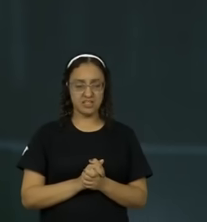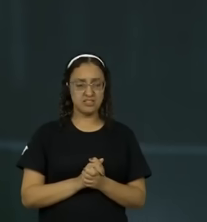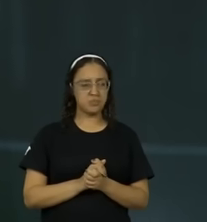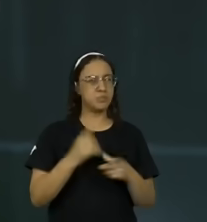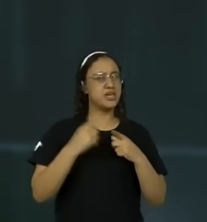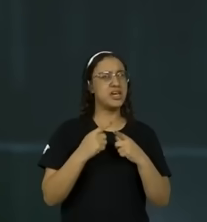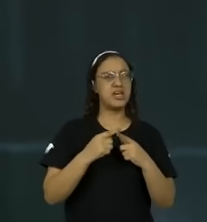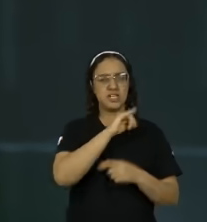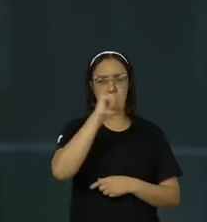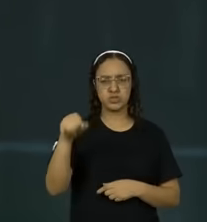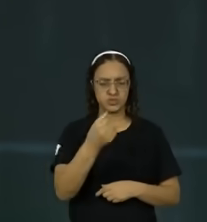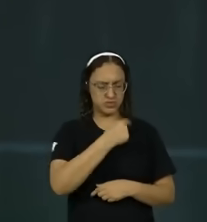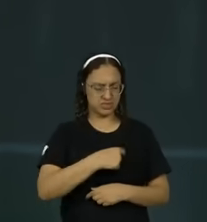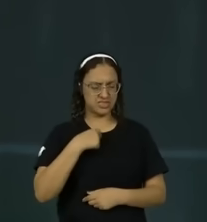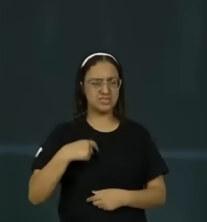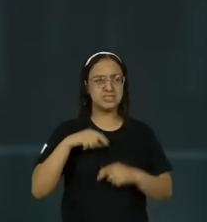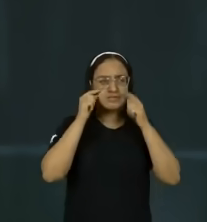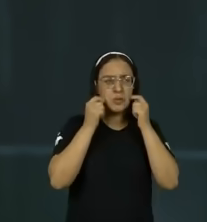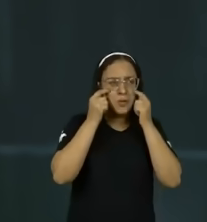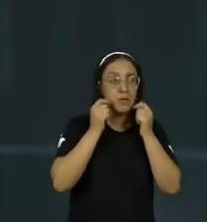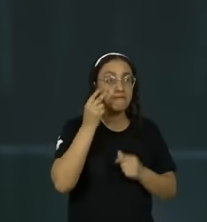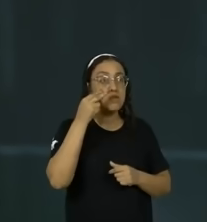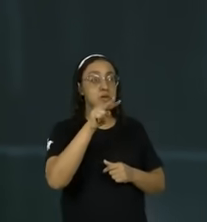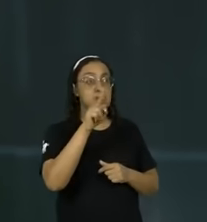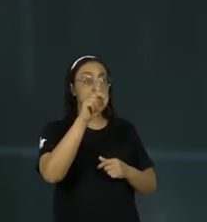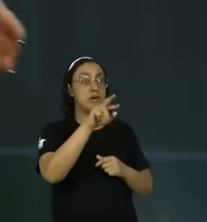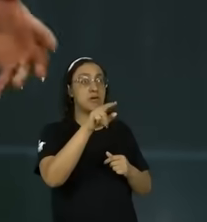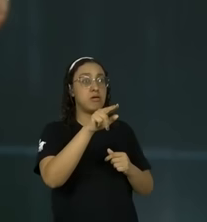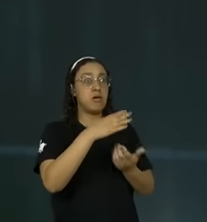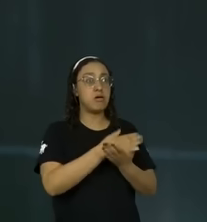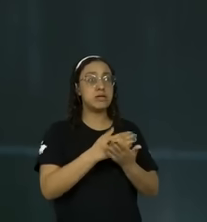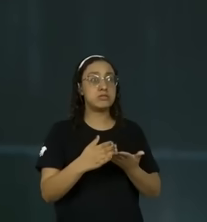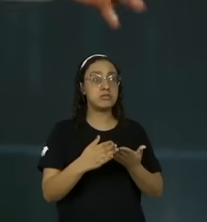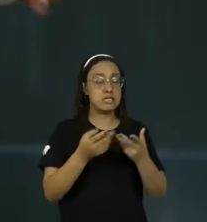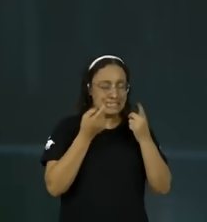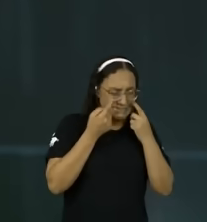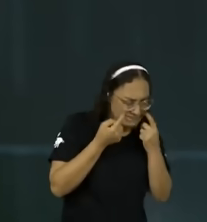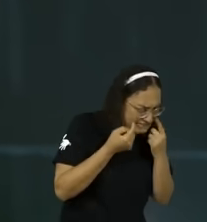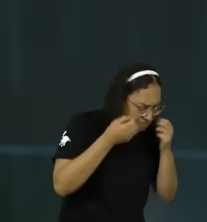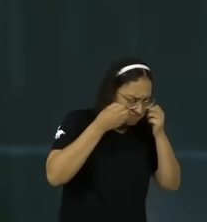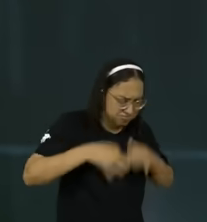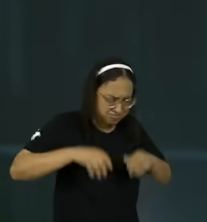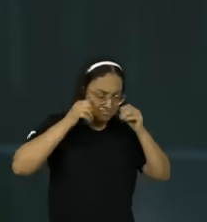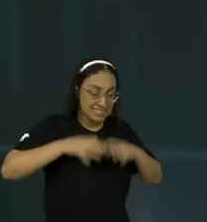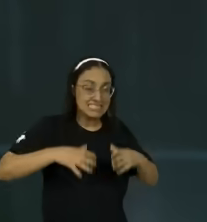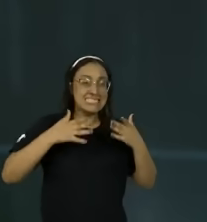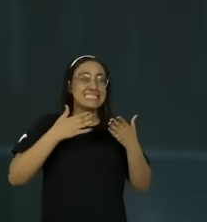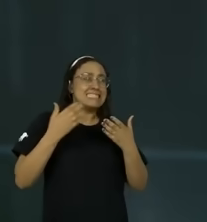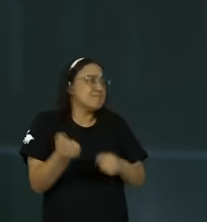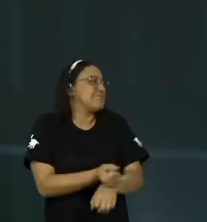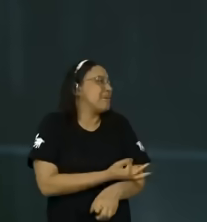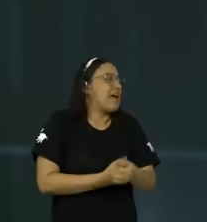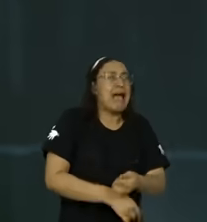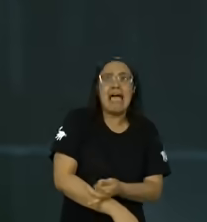chorar. O que fez esse camarada chorar? Ele não é um qualquer um, ele é um príncipe, ele é um